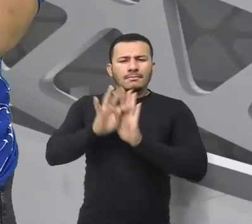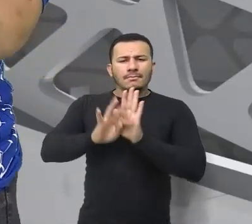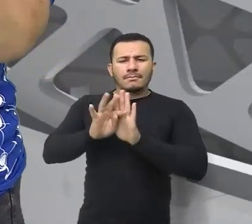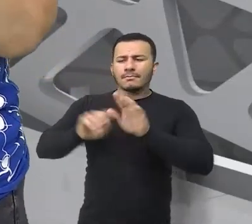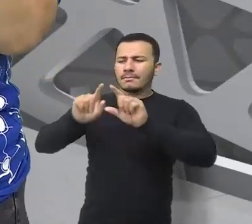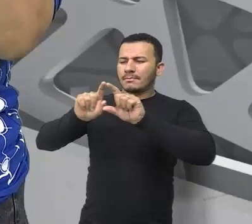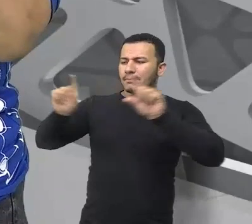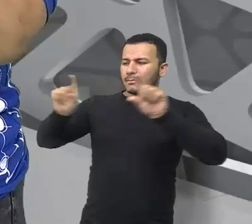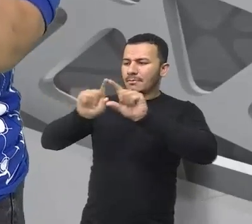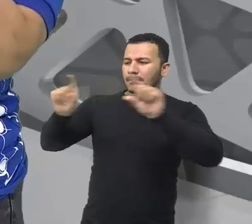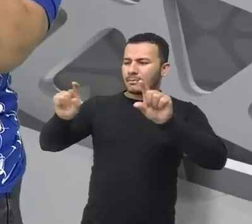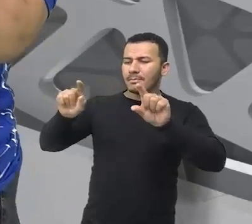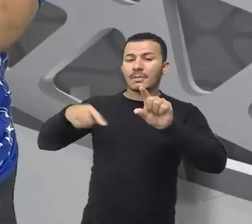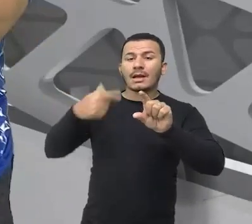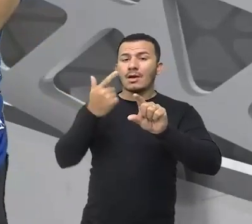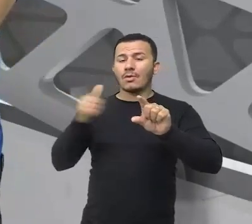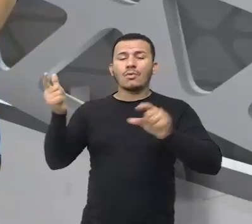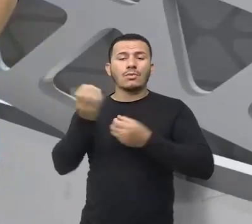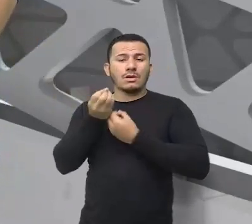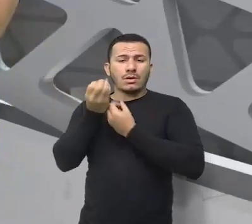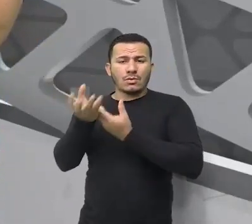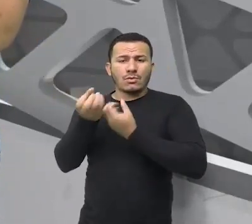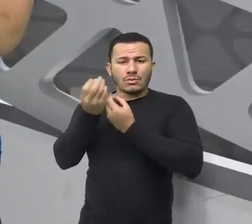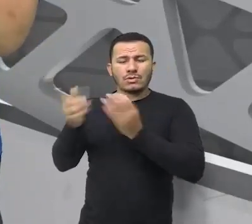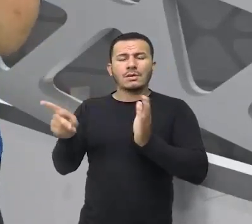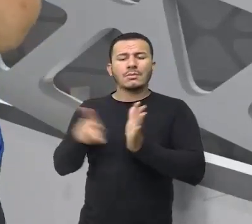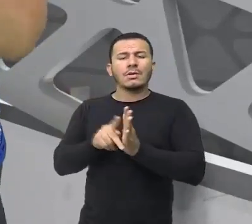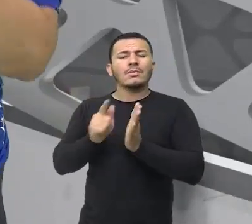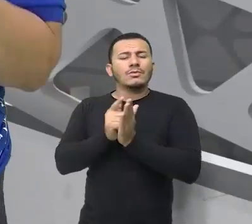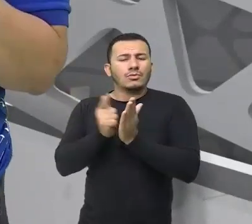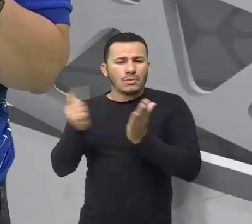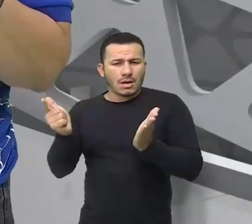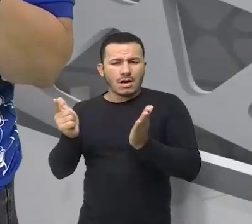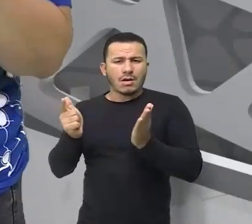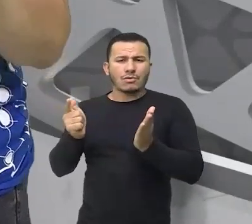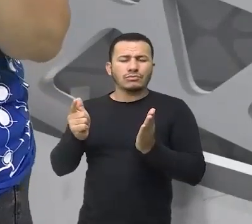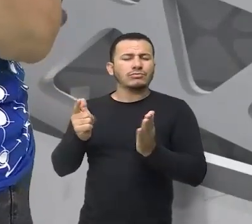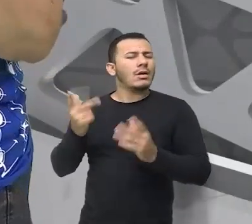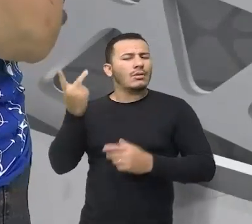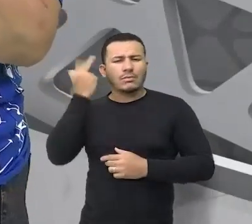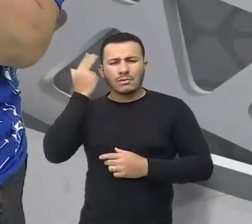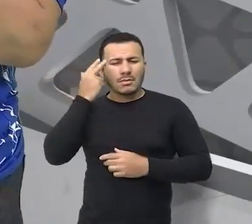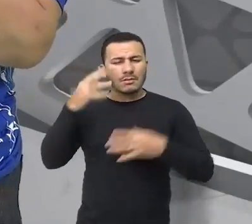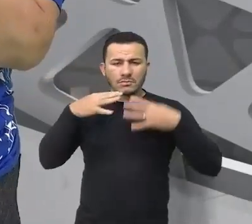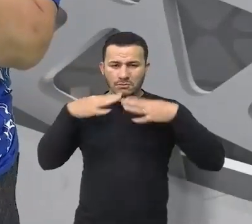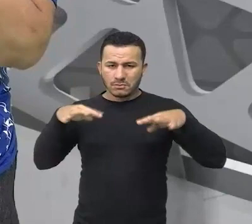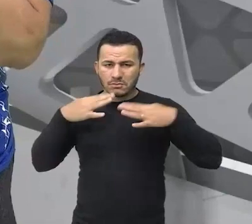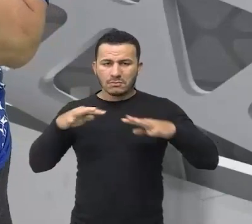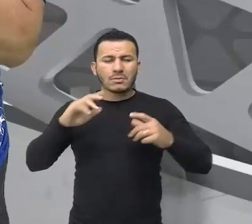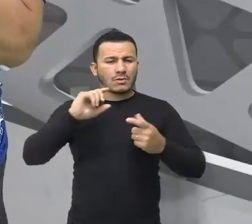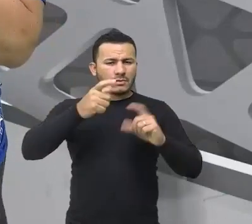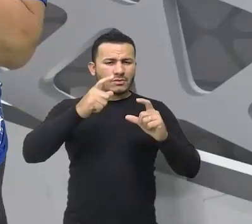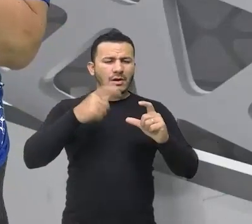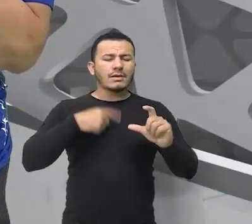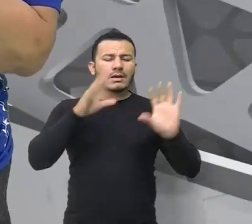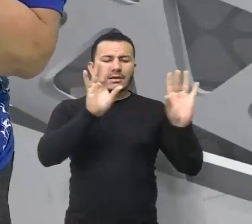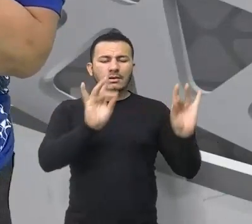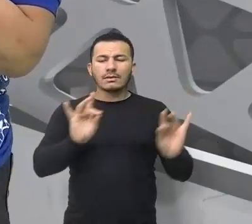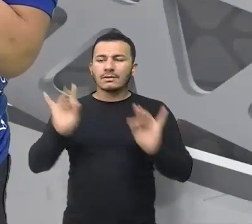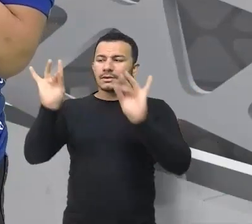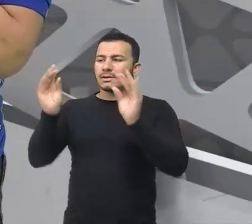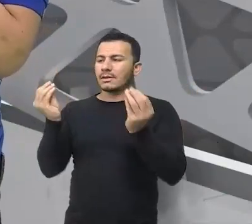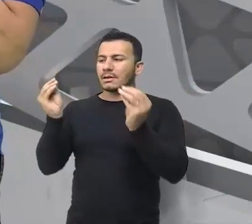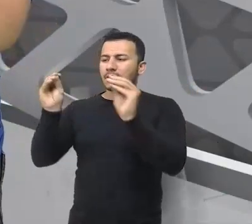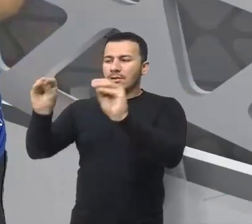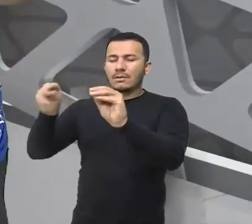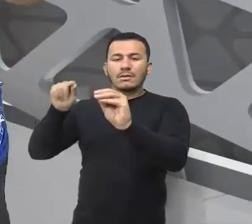é uma parte extraída de uma notícia de jornal. Isso é comum nas charges, esse contexto é trazido por uma notícia